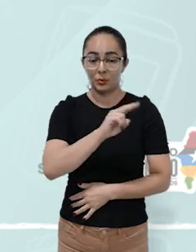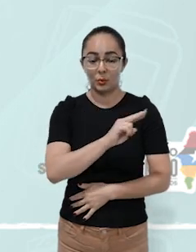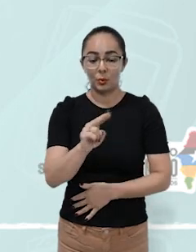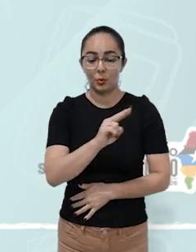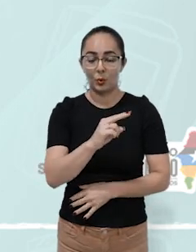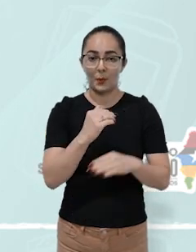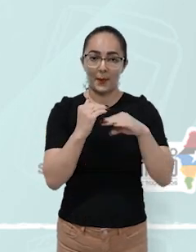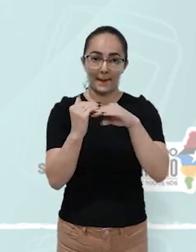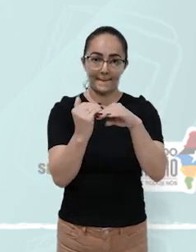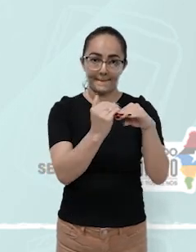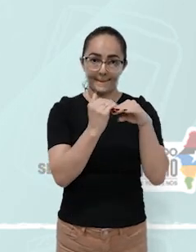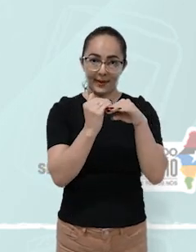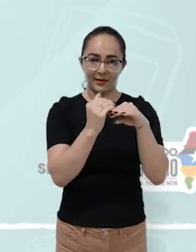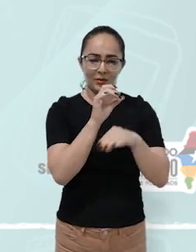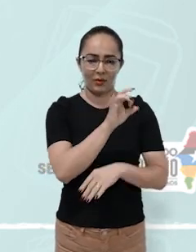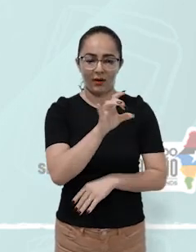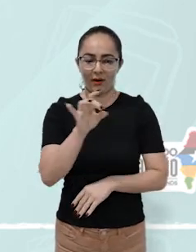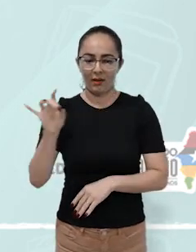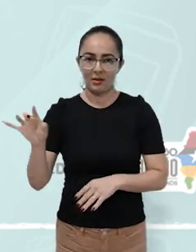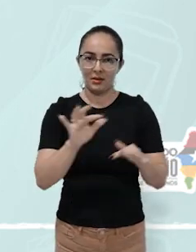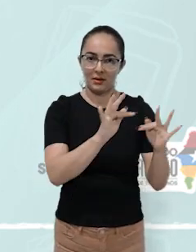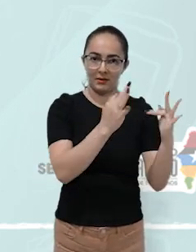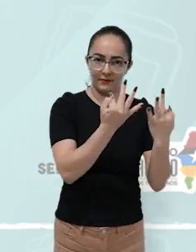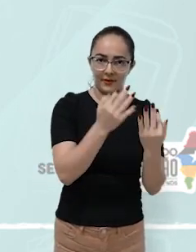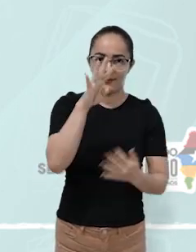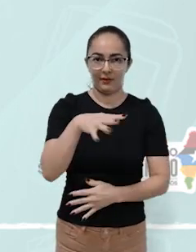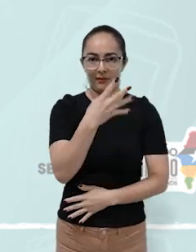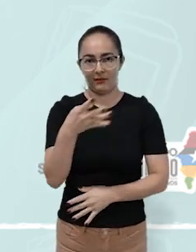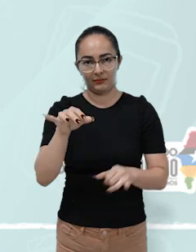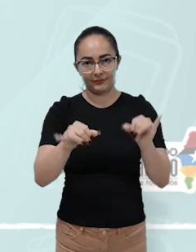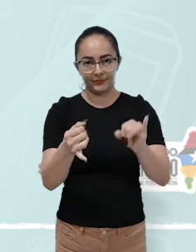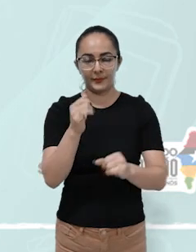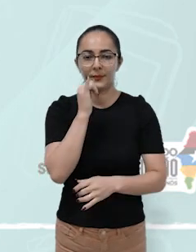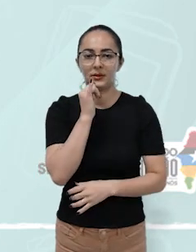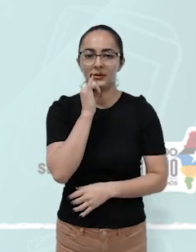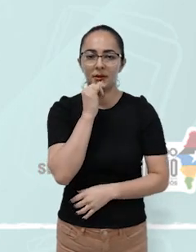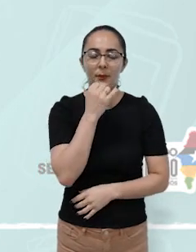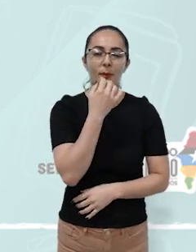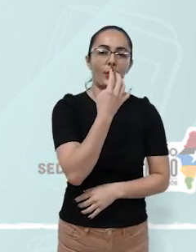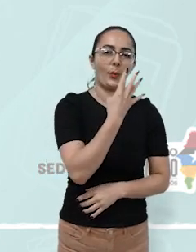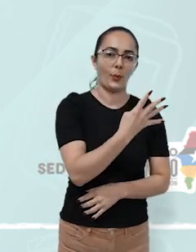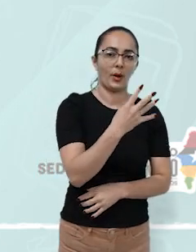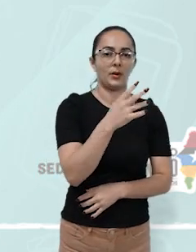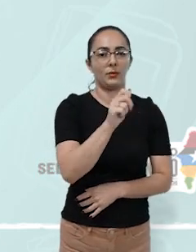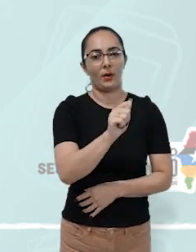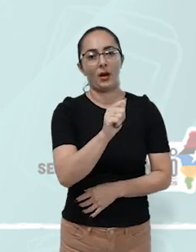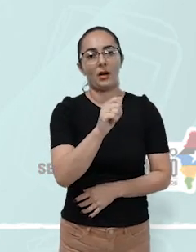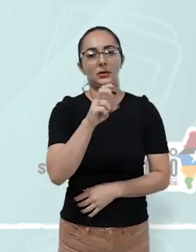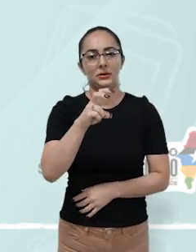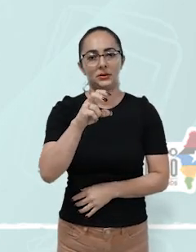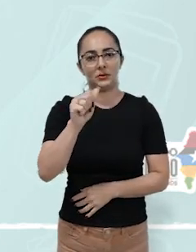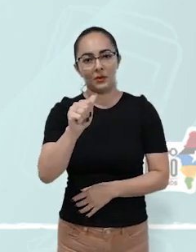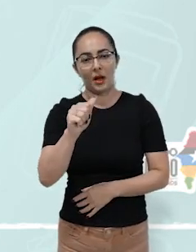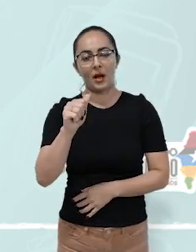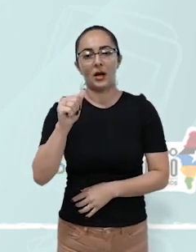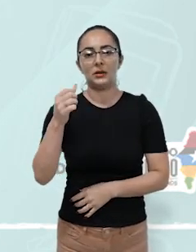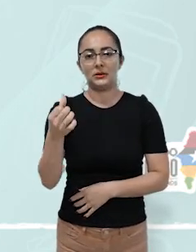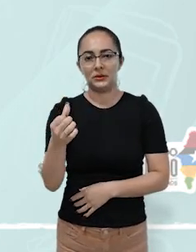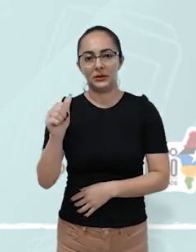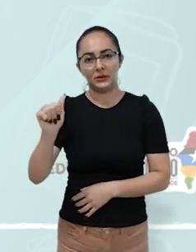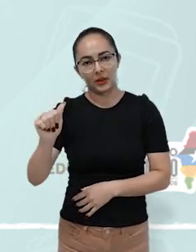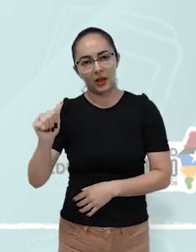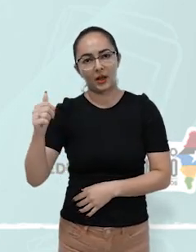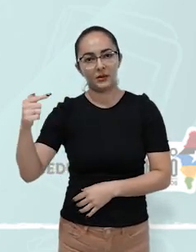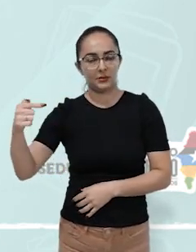família. Cada família da tabela periódica. Então, família 4A, 5A, família 6A, família 7A. Então,